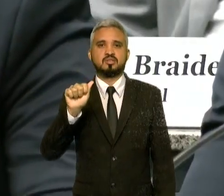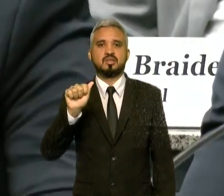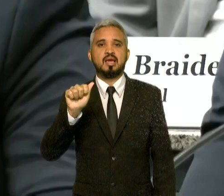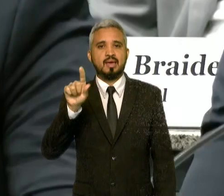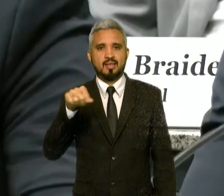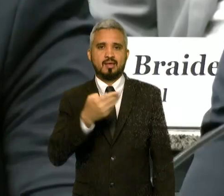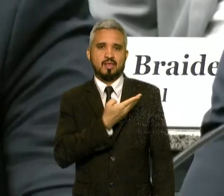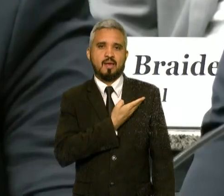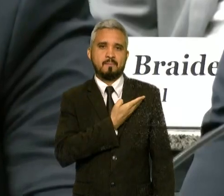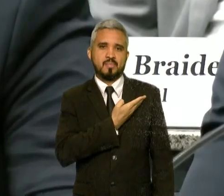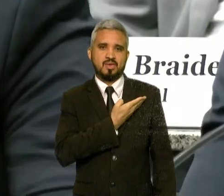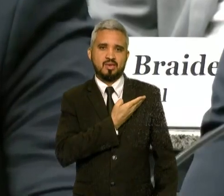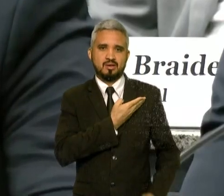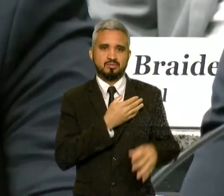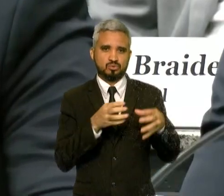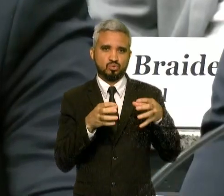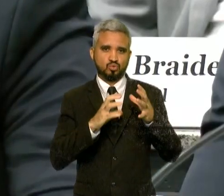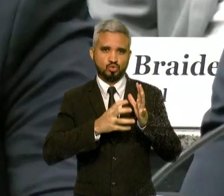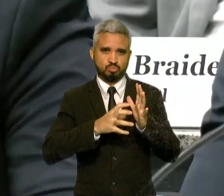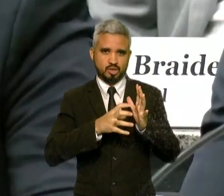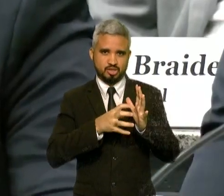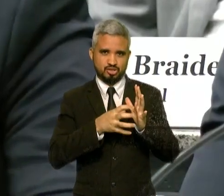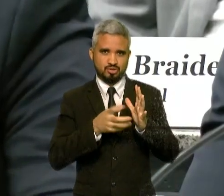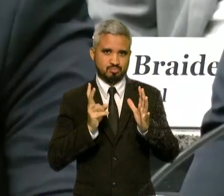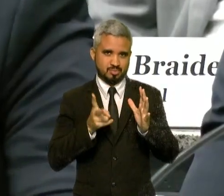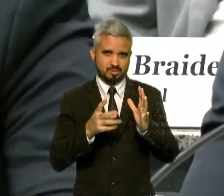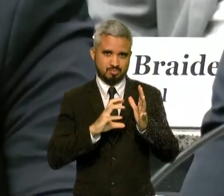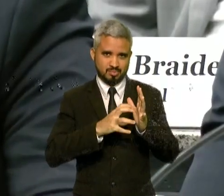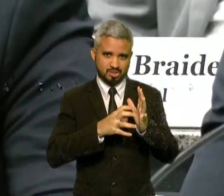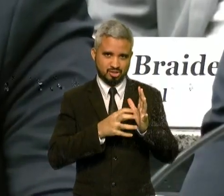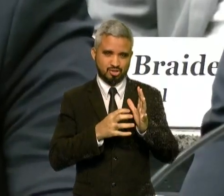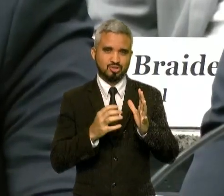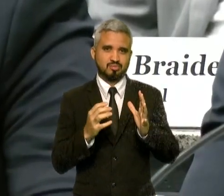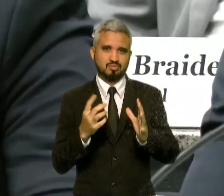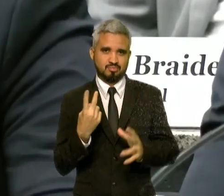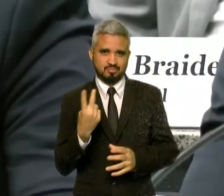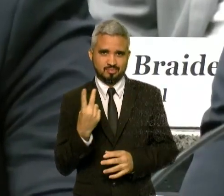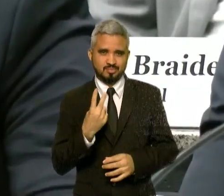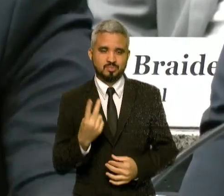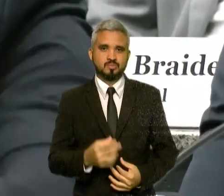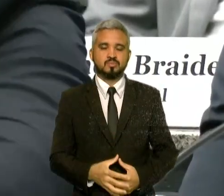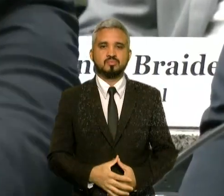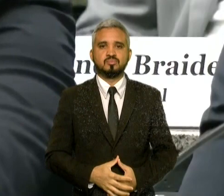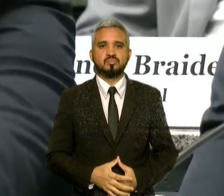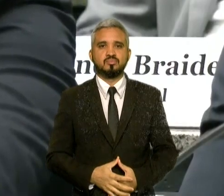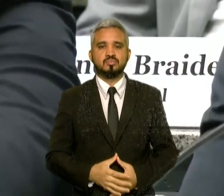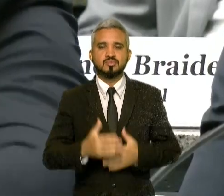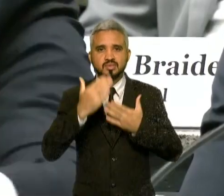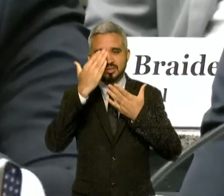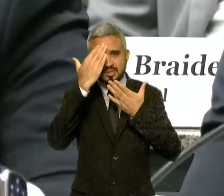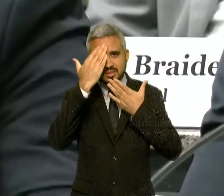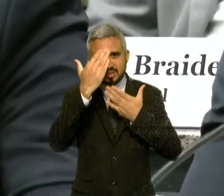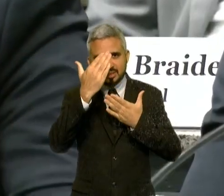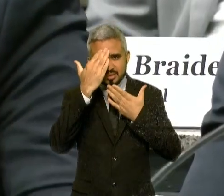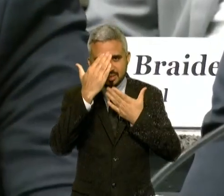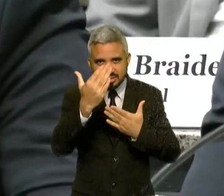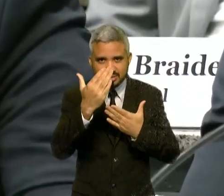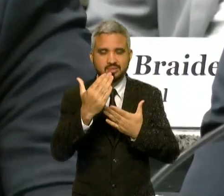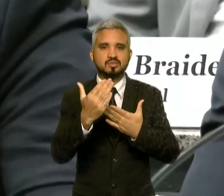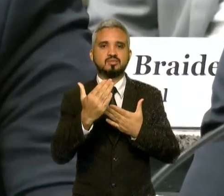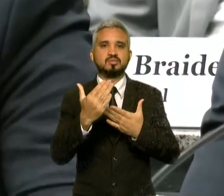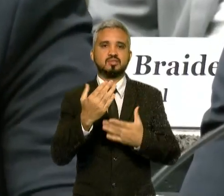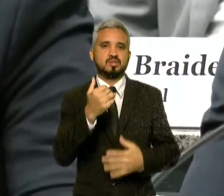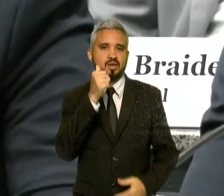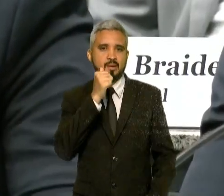de partido, que nos apresentou o nosso partido muito bem aqui na região. E agradecer também a grande